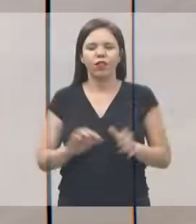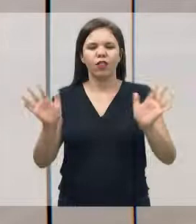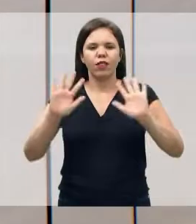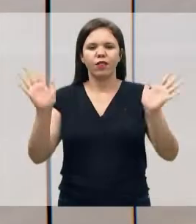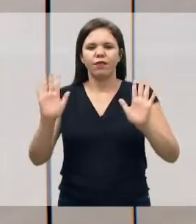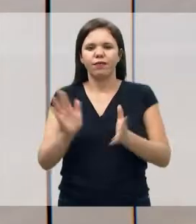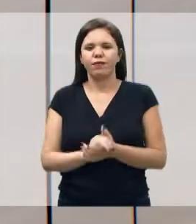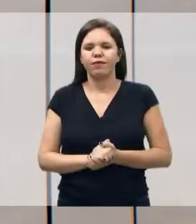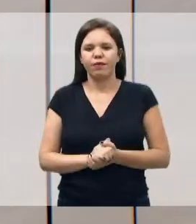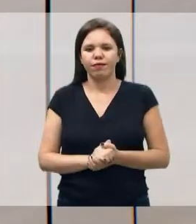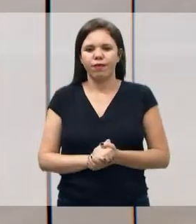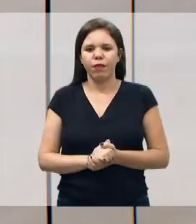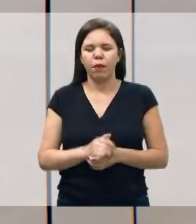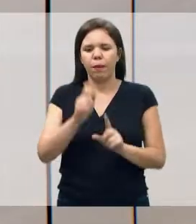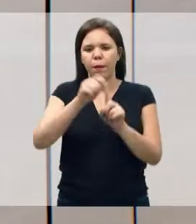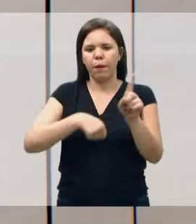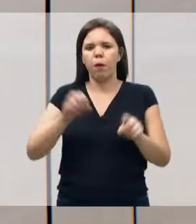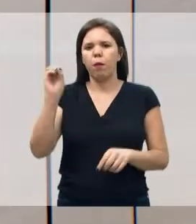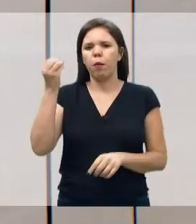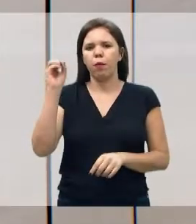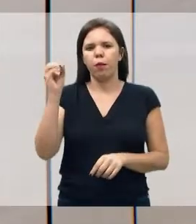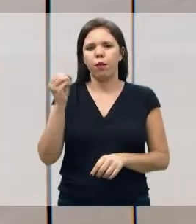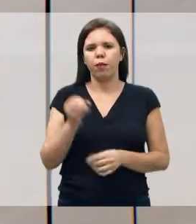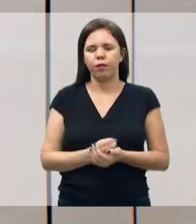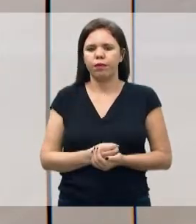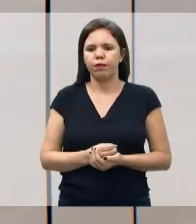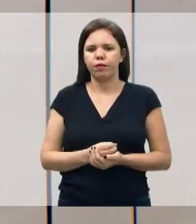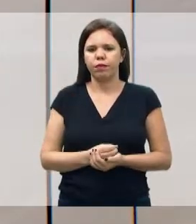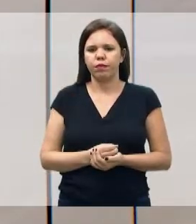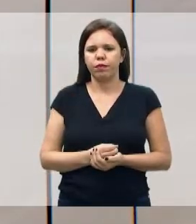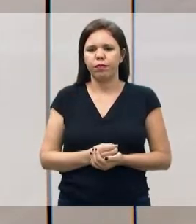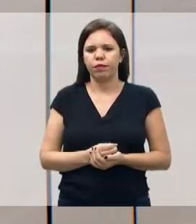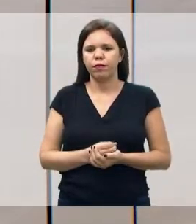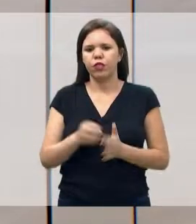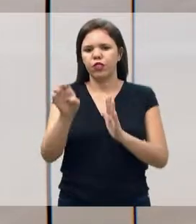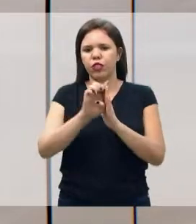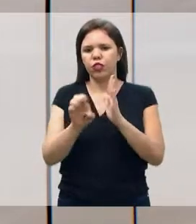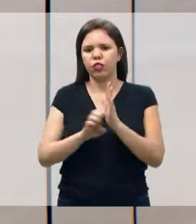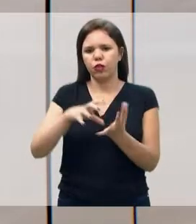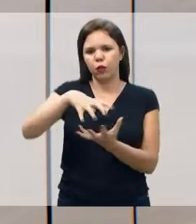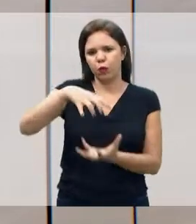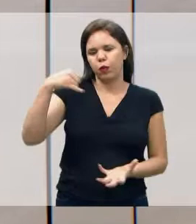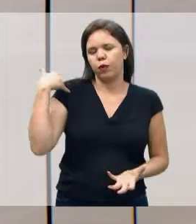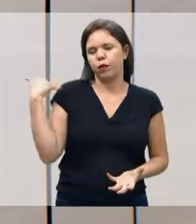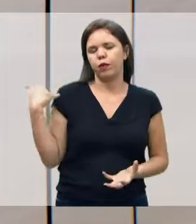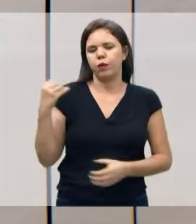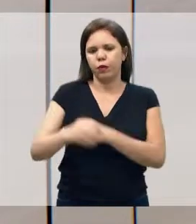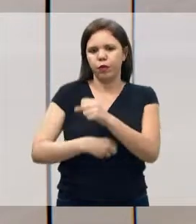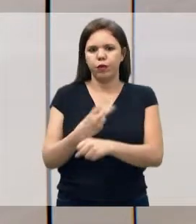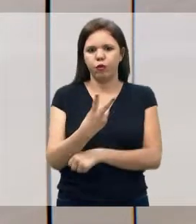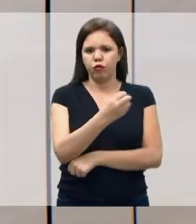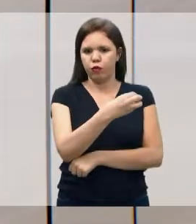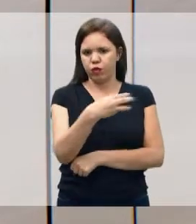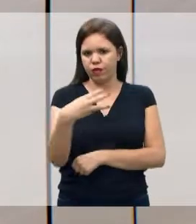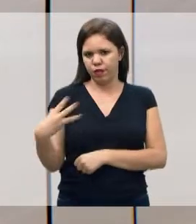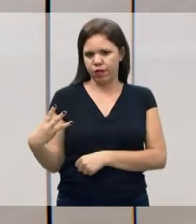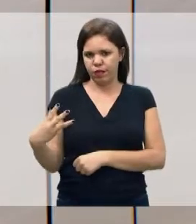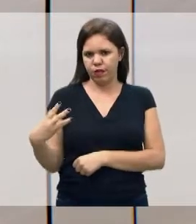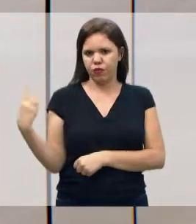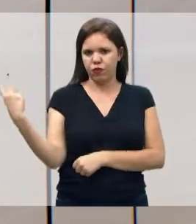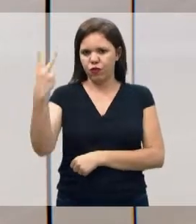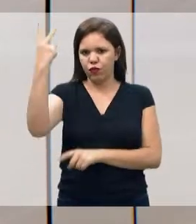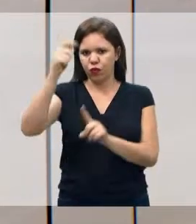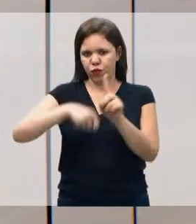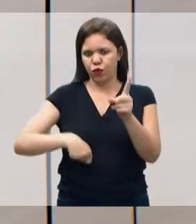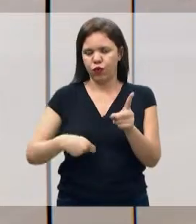Olá! O mês de outubro, desde a promulgação do Estatuto do Idoso em 2003, é o mês da